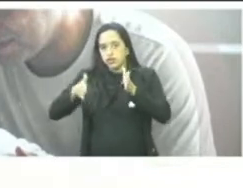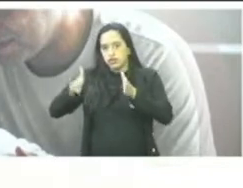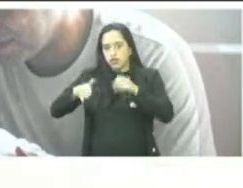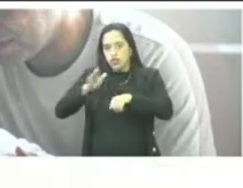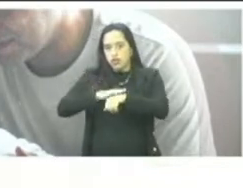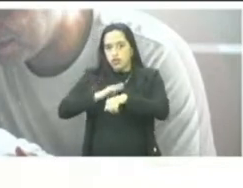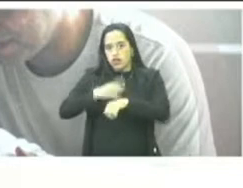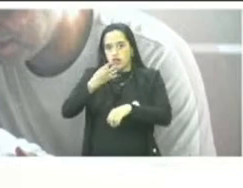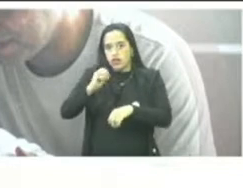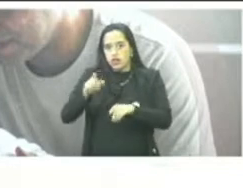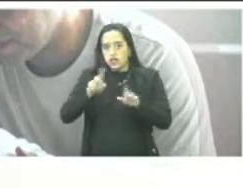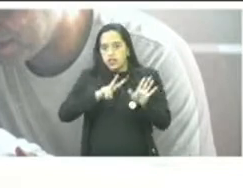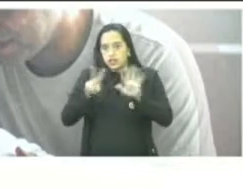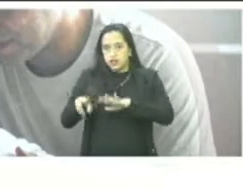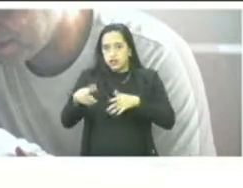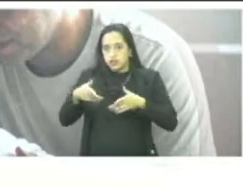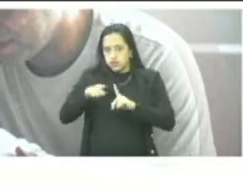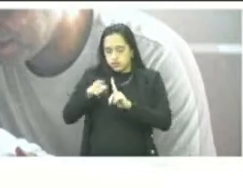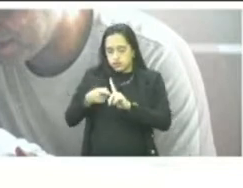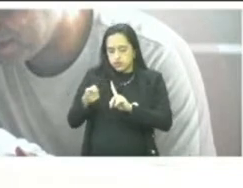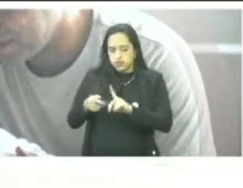de gestação.